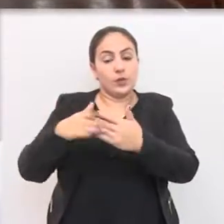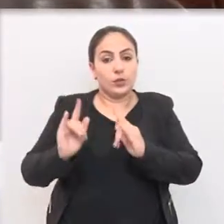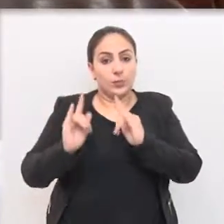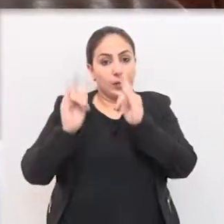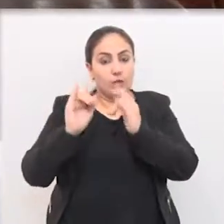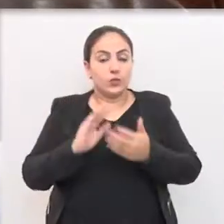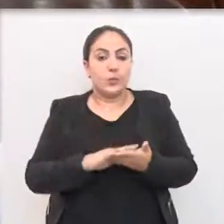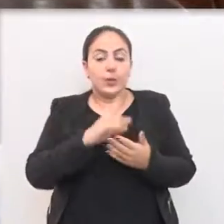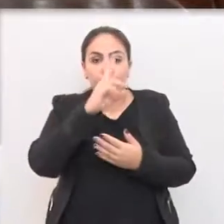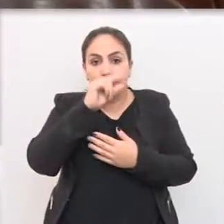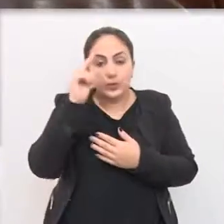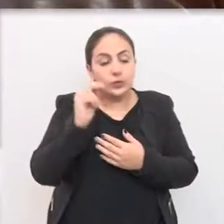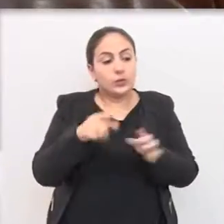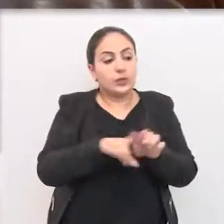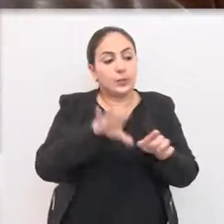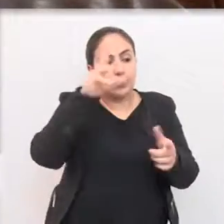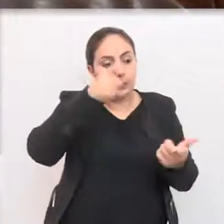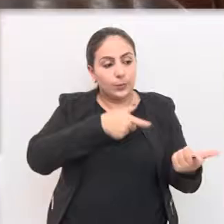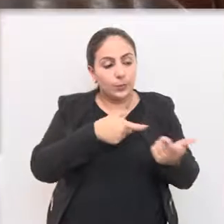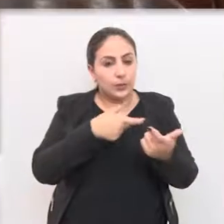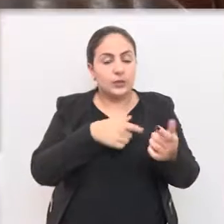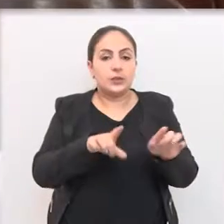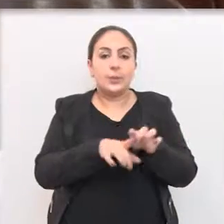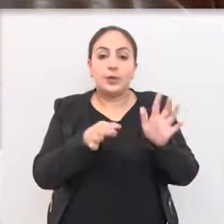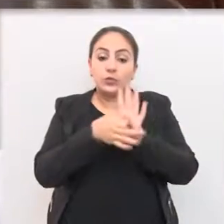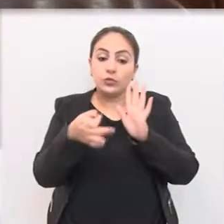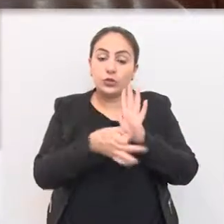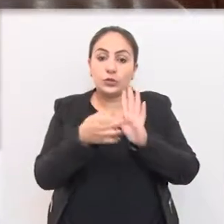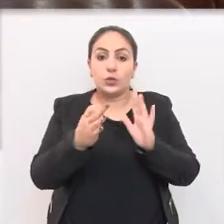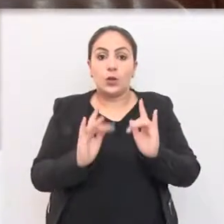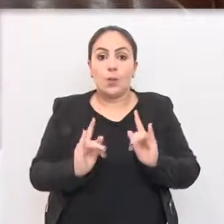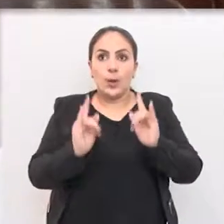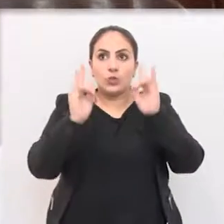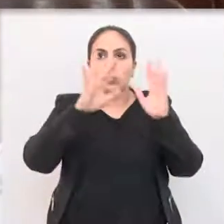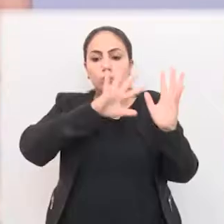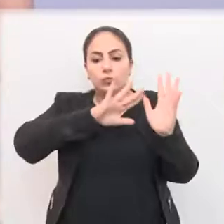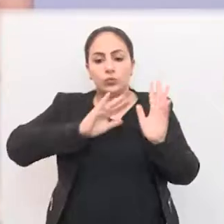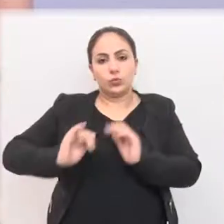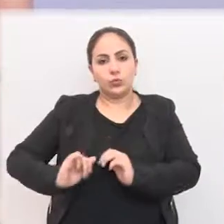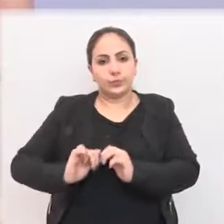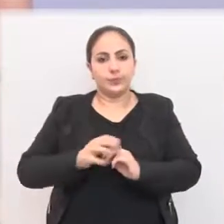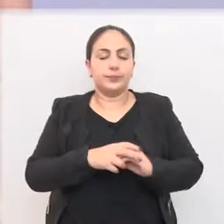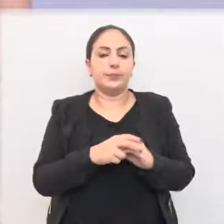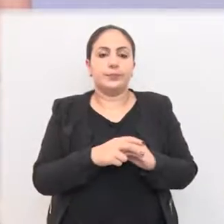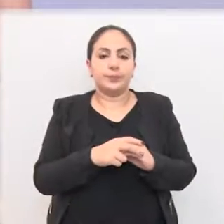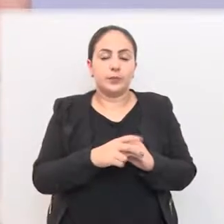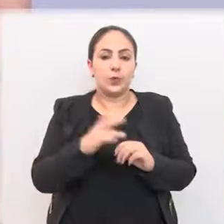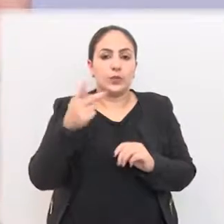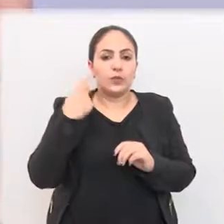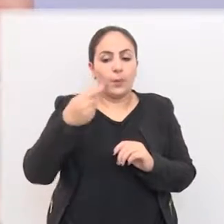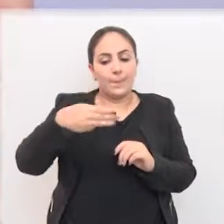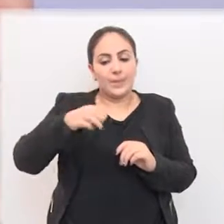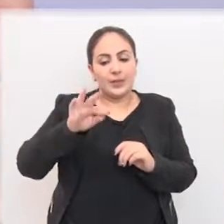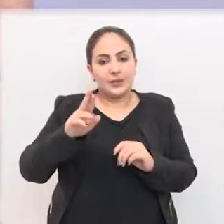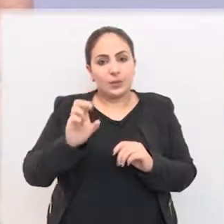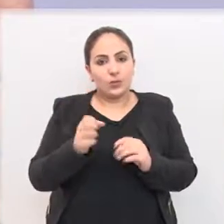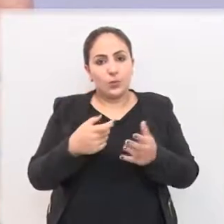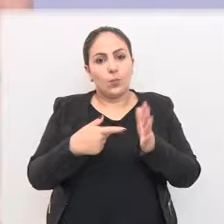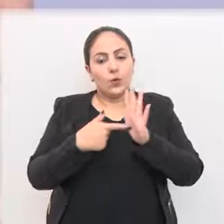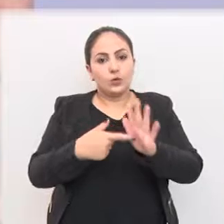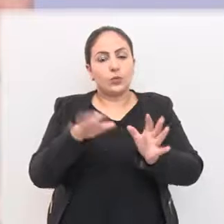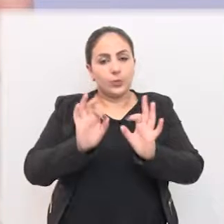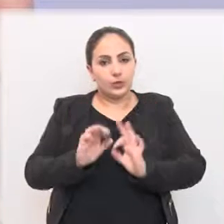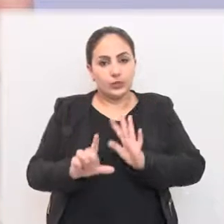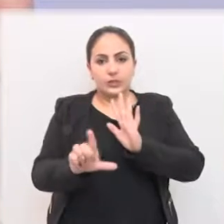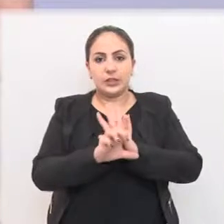interdição feita pela Prefeitura e pelo Corpo de Bombeiros e sugerindo a demolição do prédio. E o vereador Matheus Vespe apresentou um